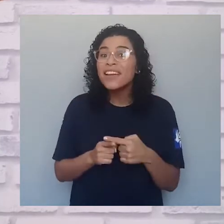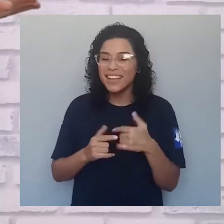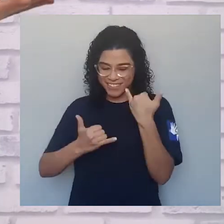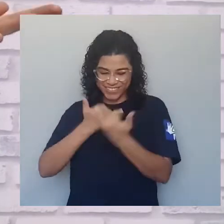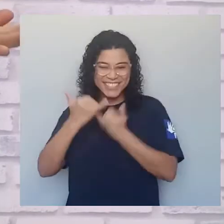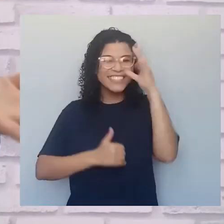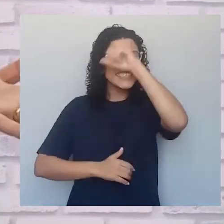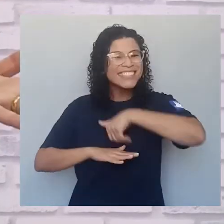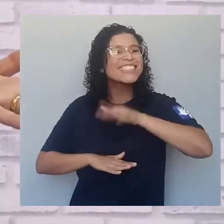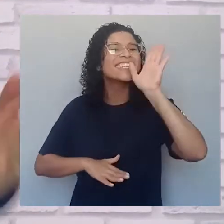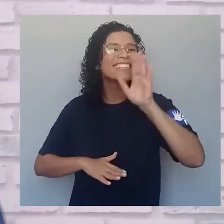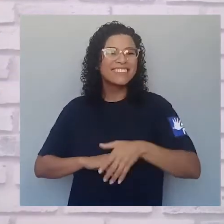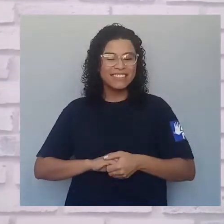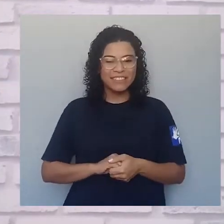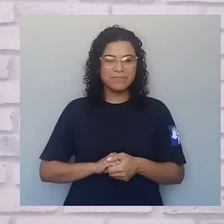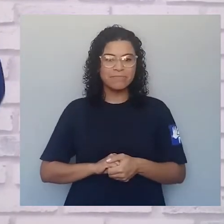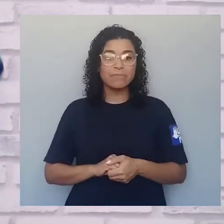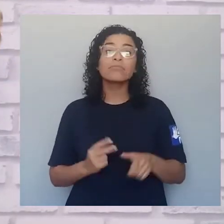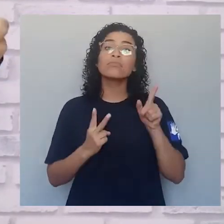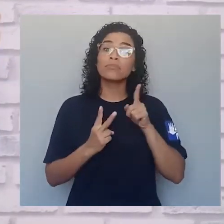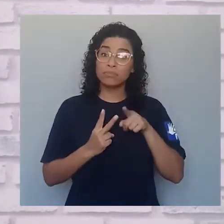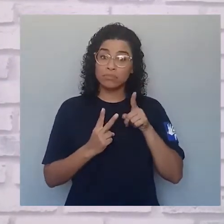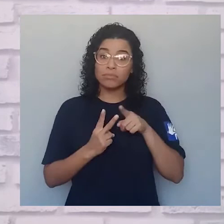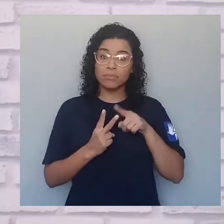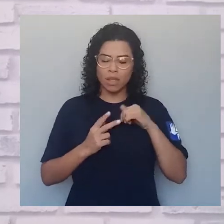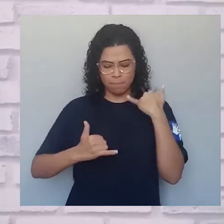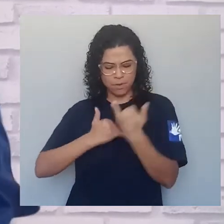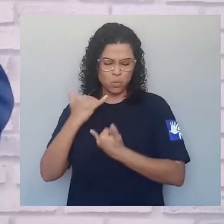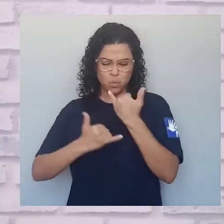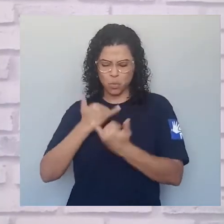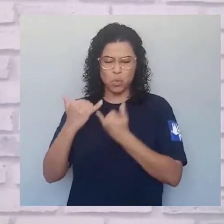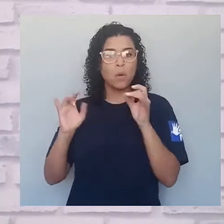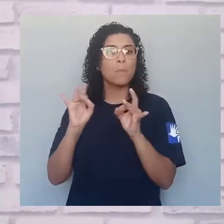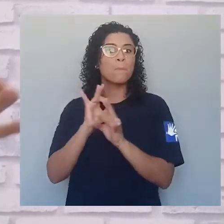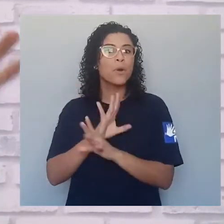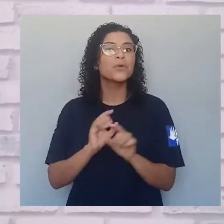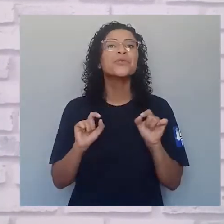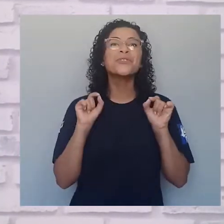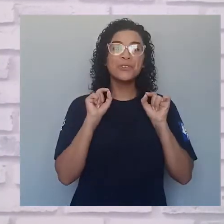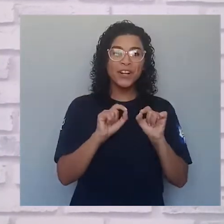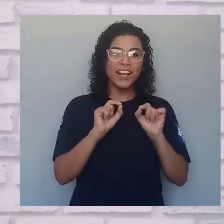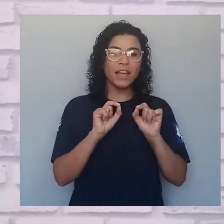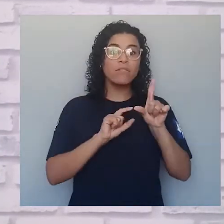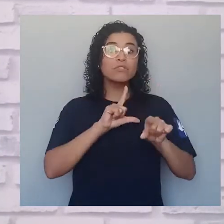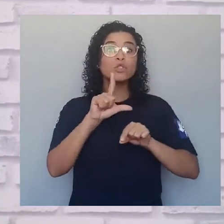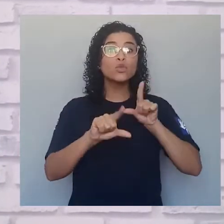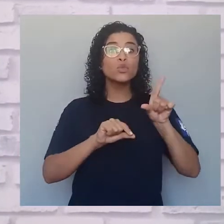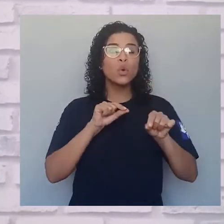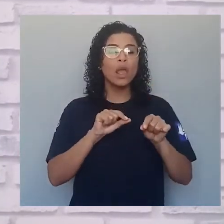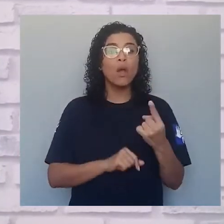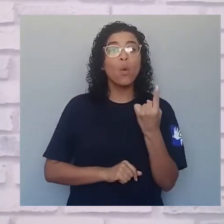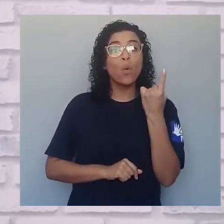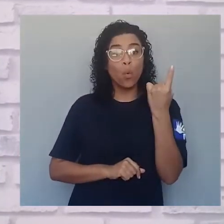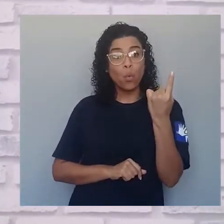Porque é brincando que se aprende. Em segundo lugar, depois de brincar e se divertir muito, vocês vão escolher